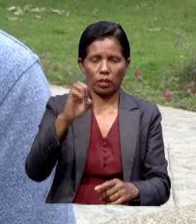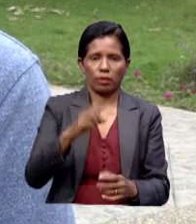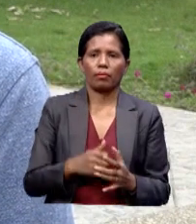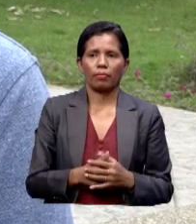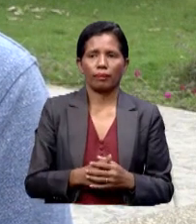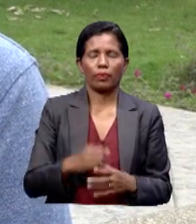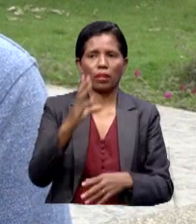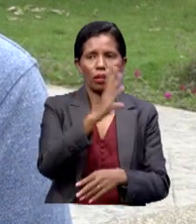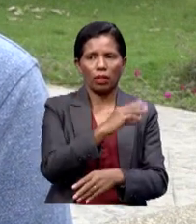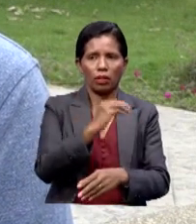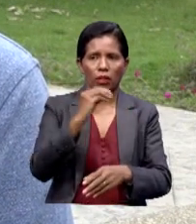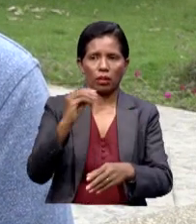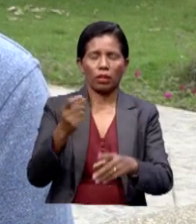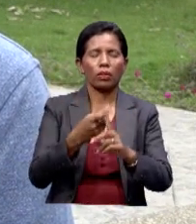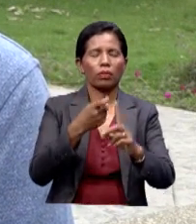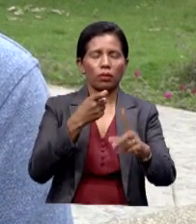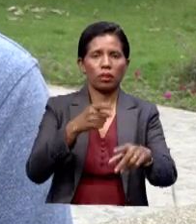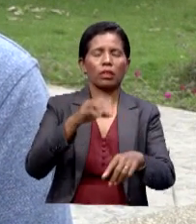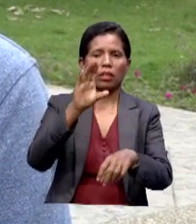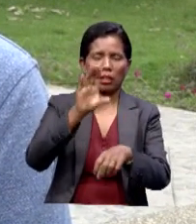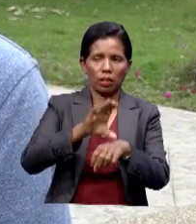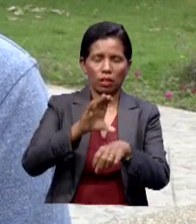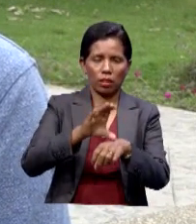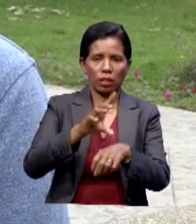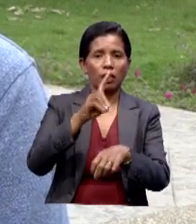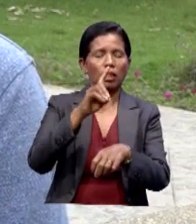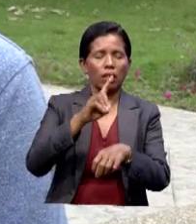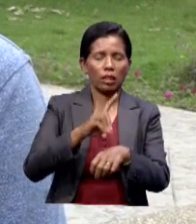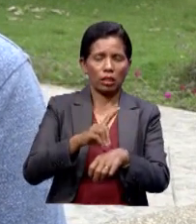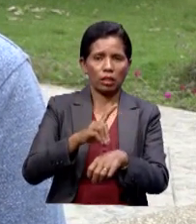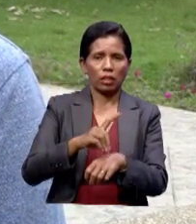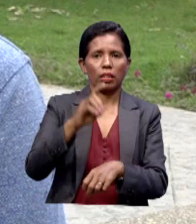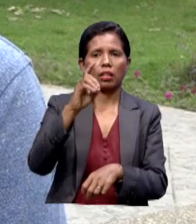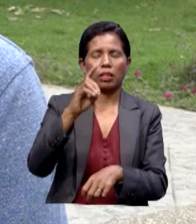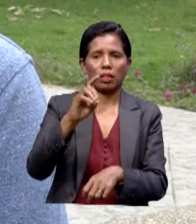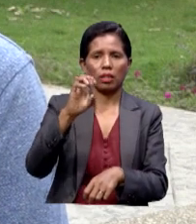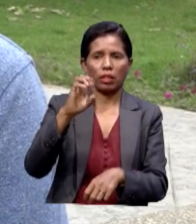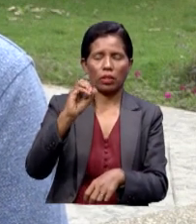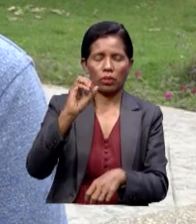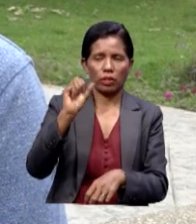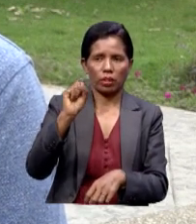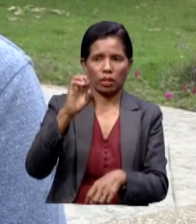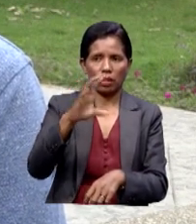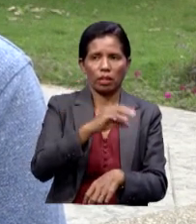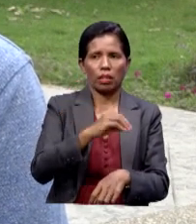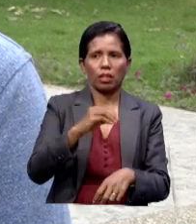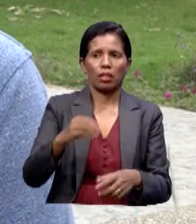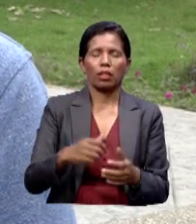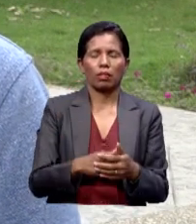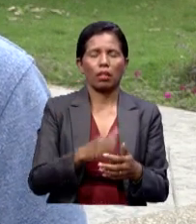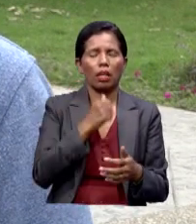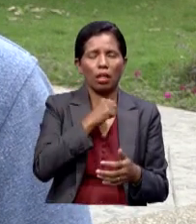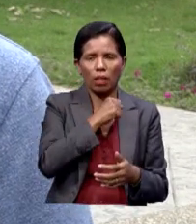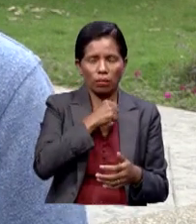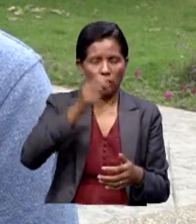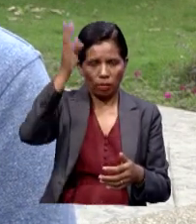no nosso José diocese né vem aqui presente René Ohen cardeal presente